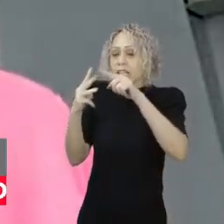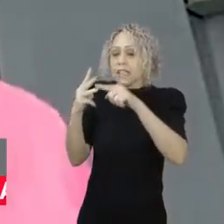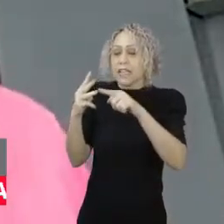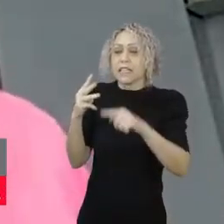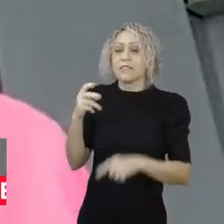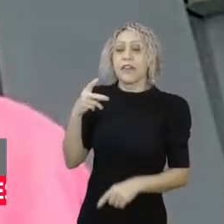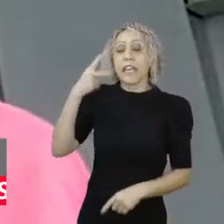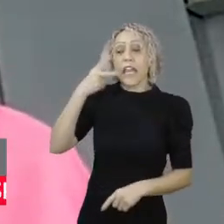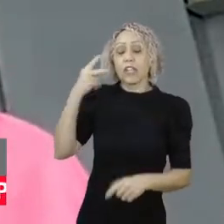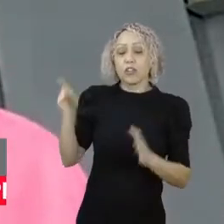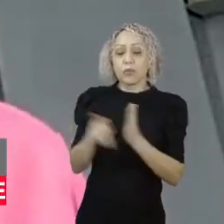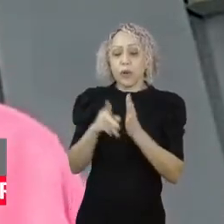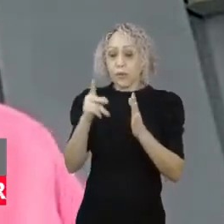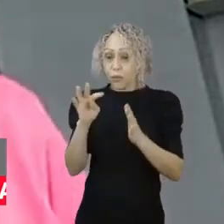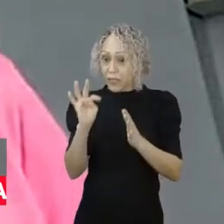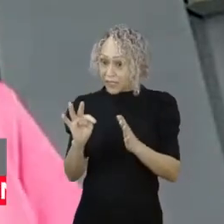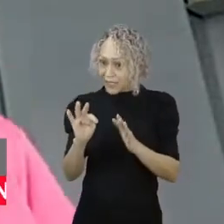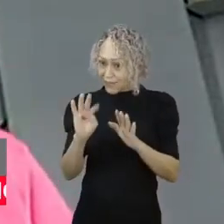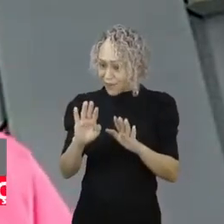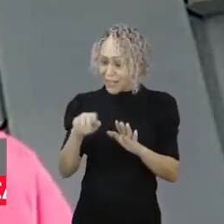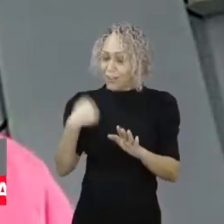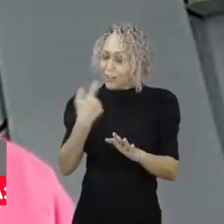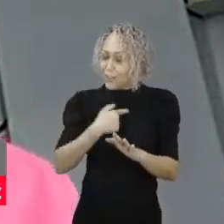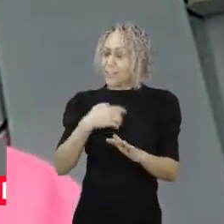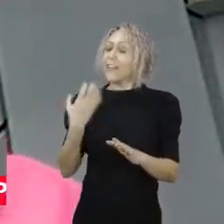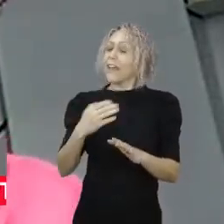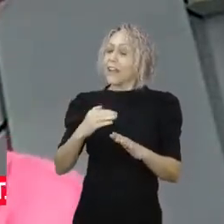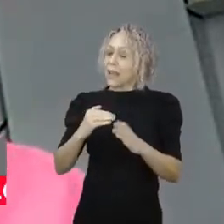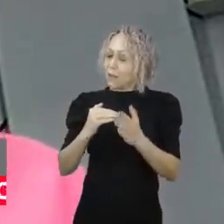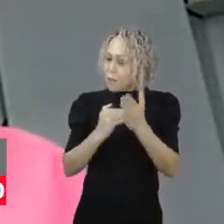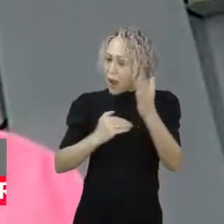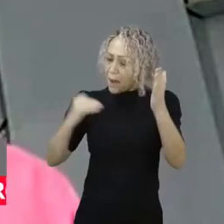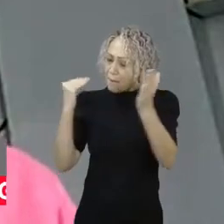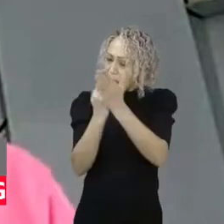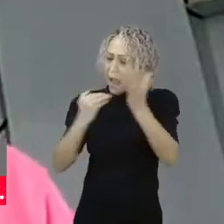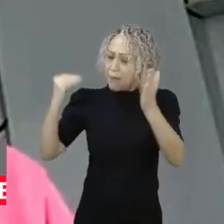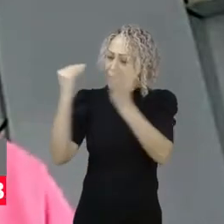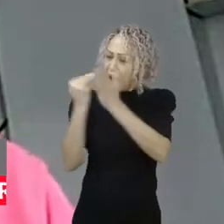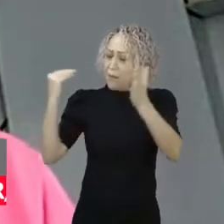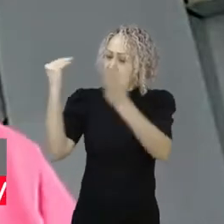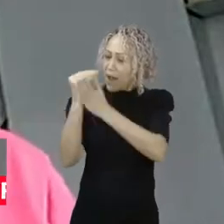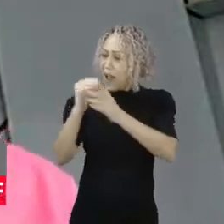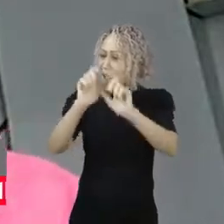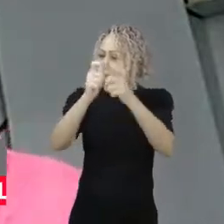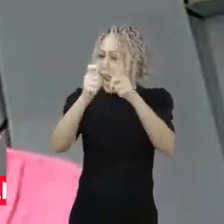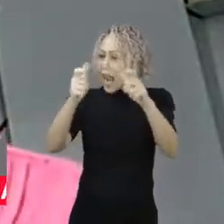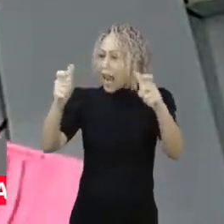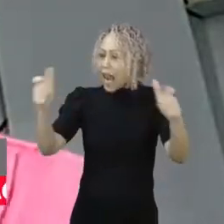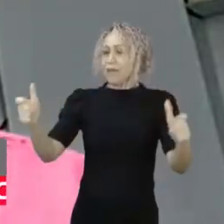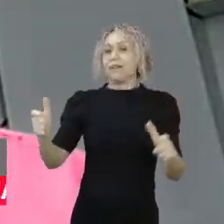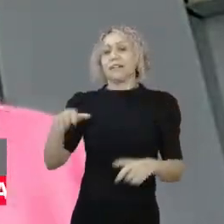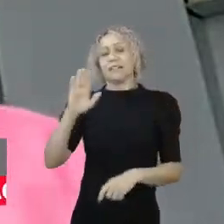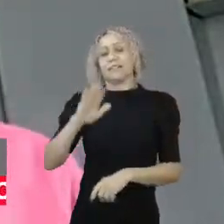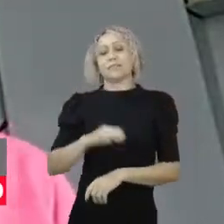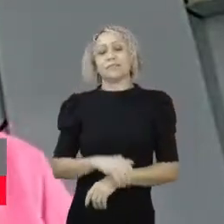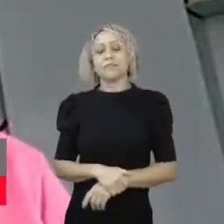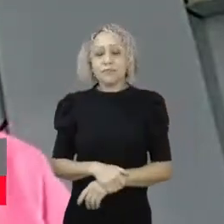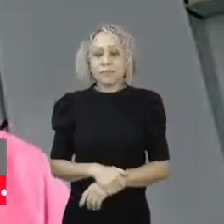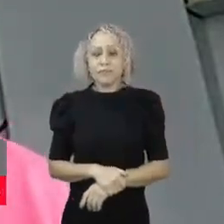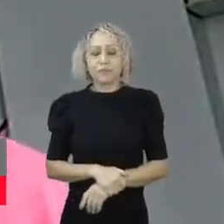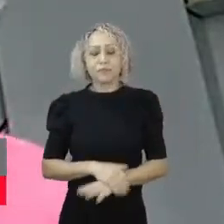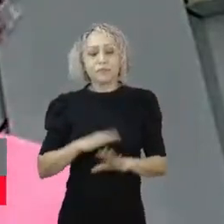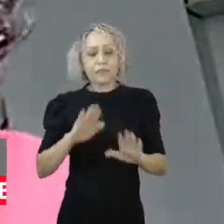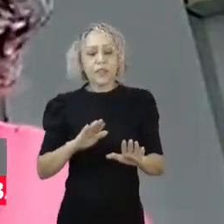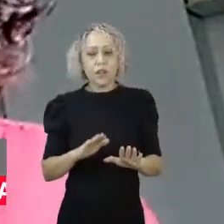voz. A outra coisa, nós vamos ter esse momento de explicação sobre a questão da